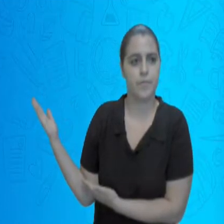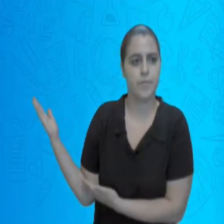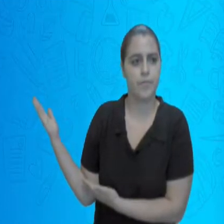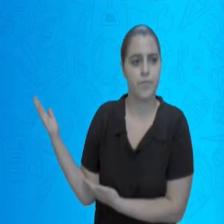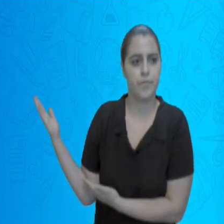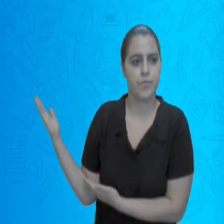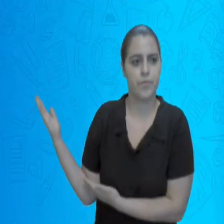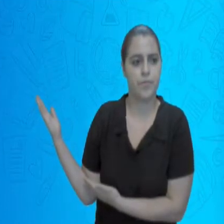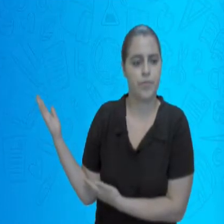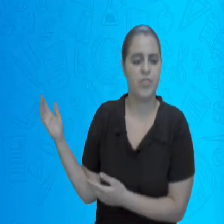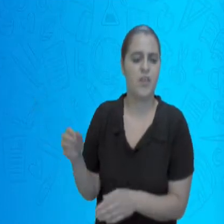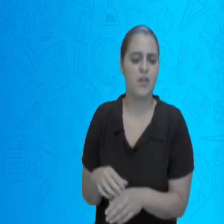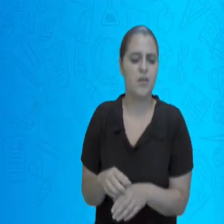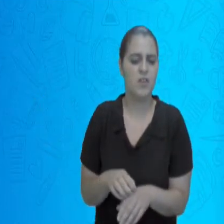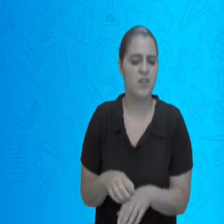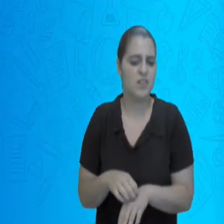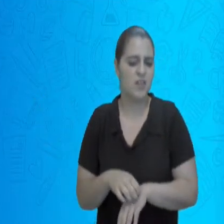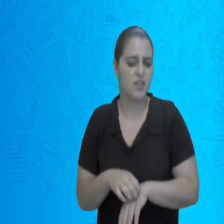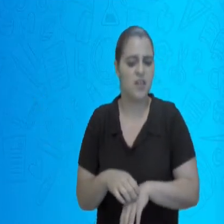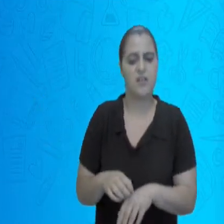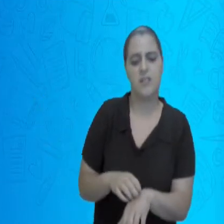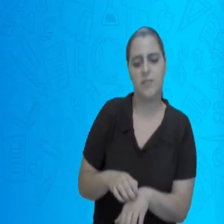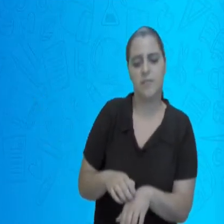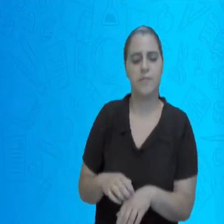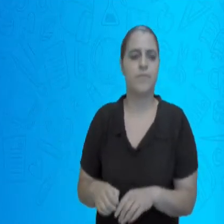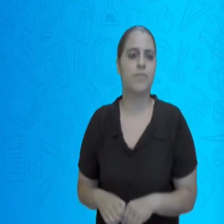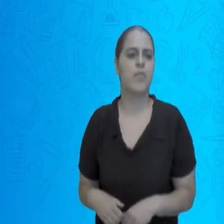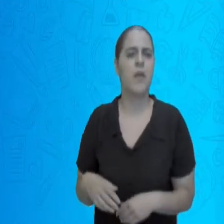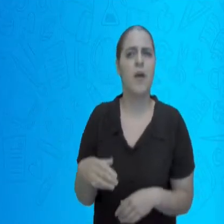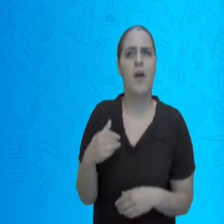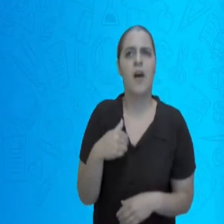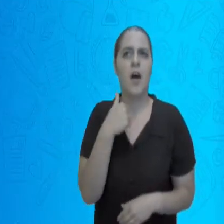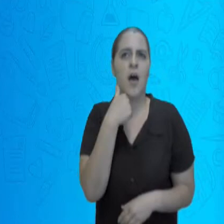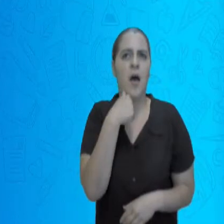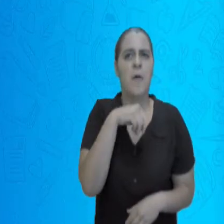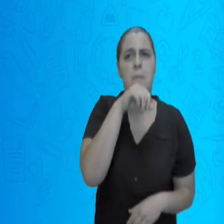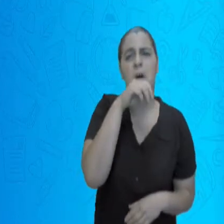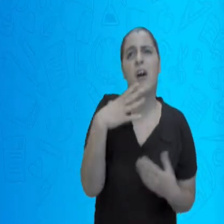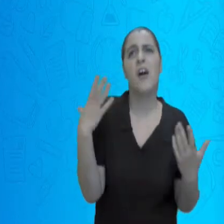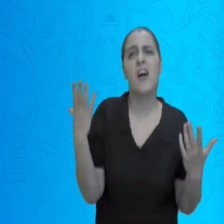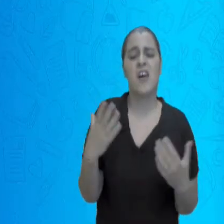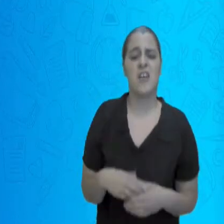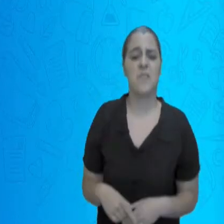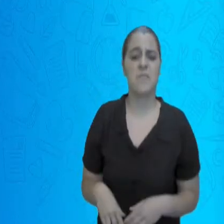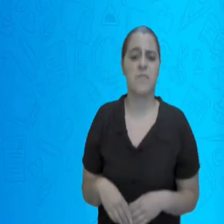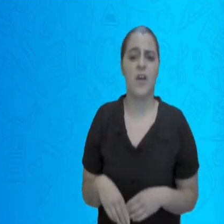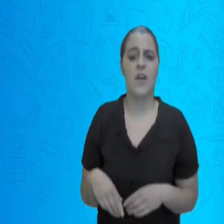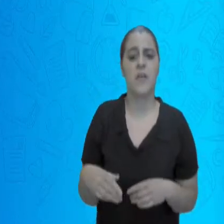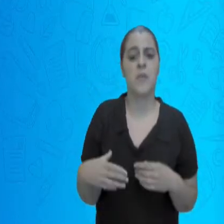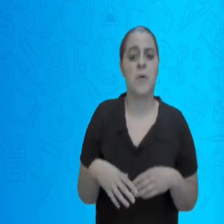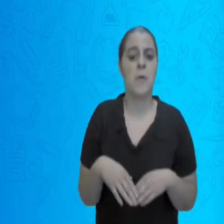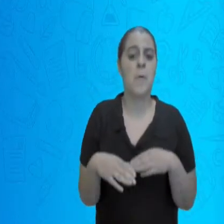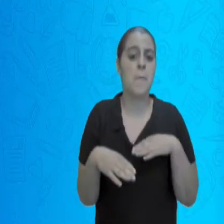lá com o dedinho coçando, não sabe o que é, aí fala com a mãe, quando mostra para a mãe, o pé já está